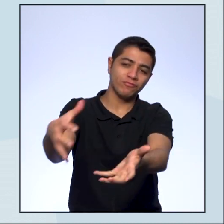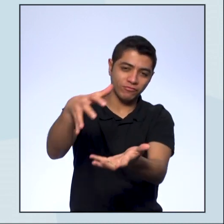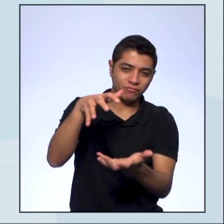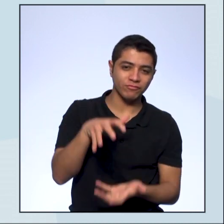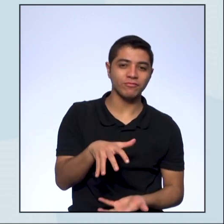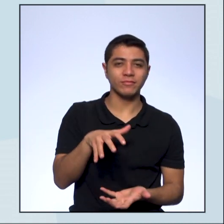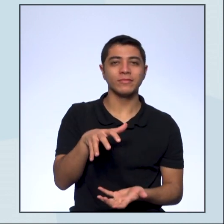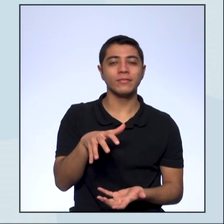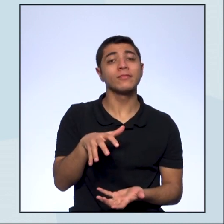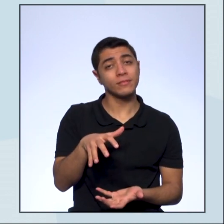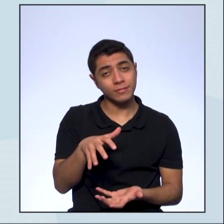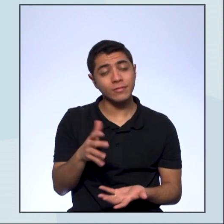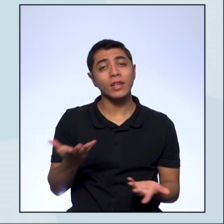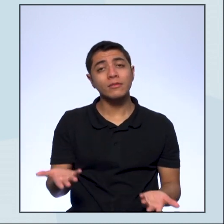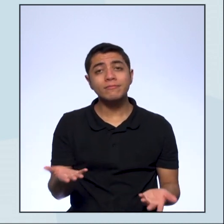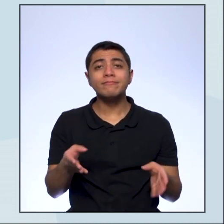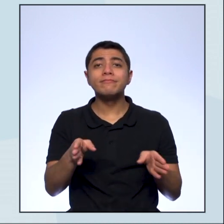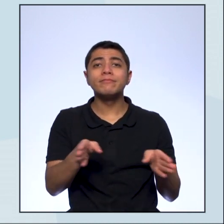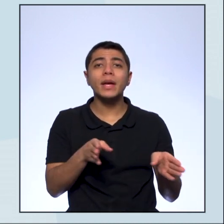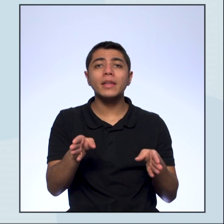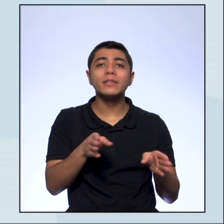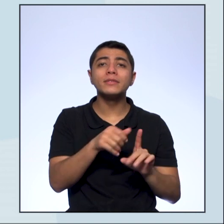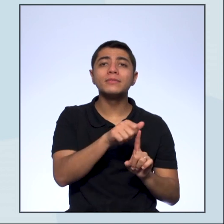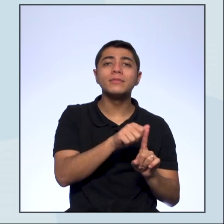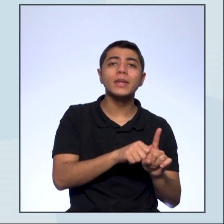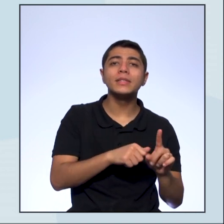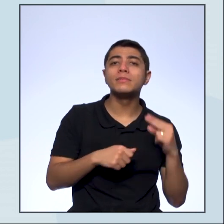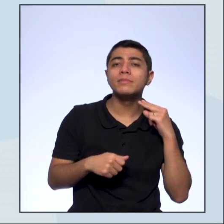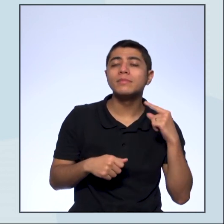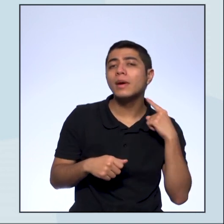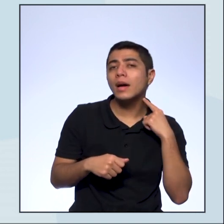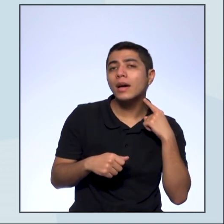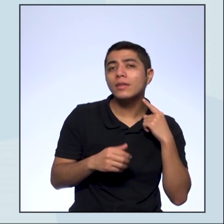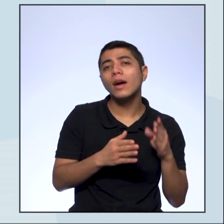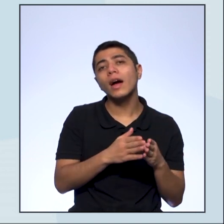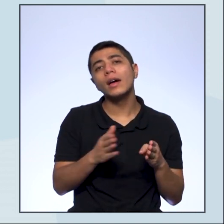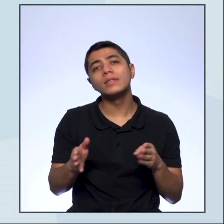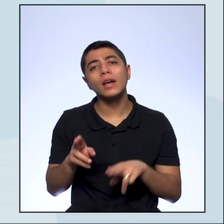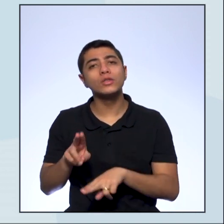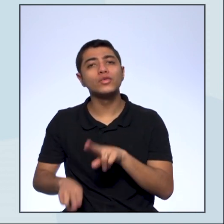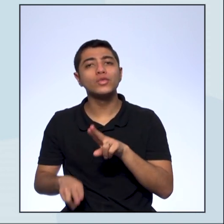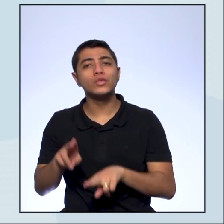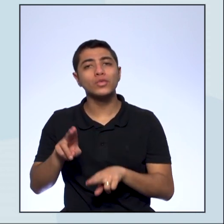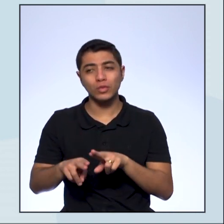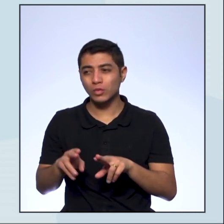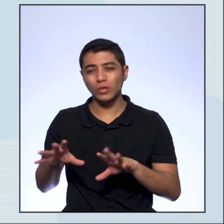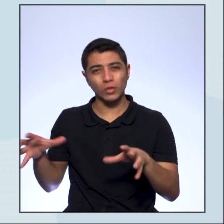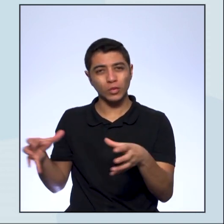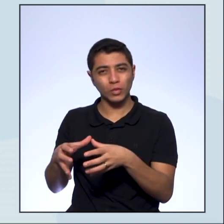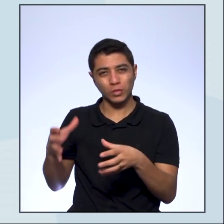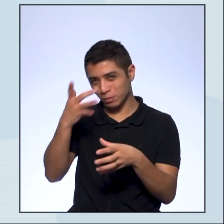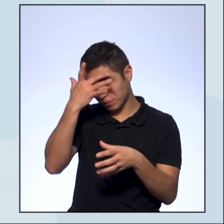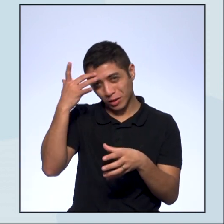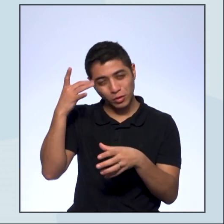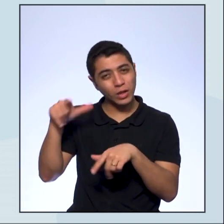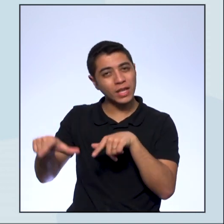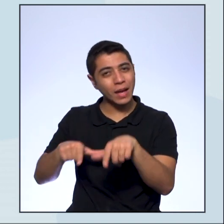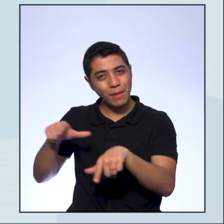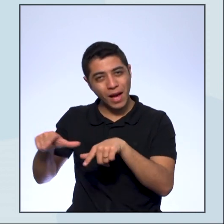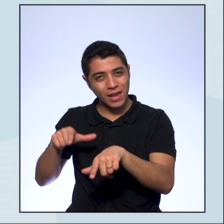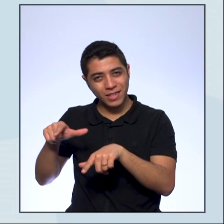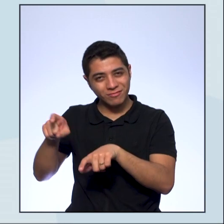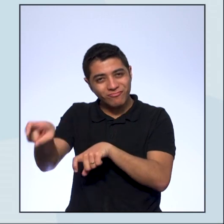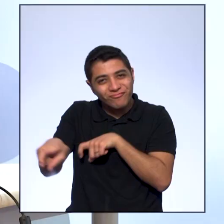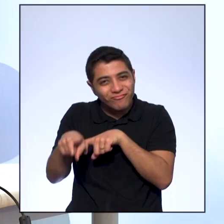os trabalhadores, os camponeses que estavam no regime da servidão coletiva e também os escravizados eram recrutados para